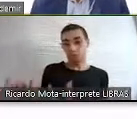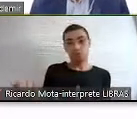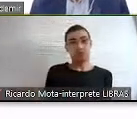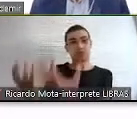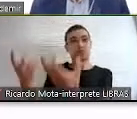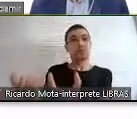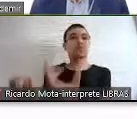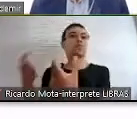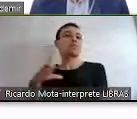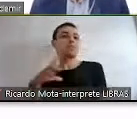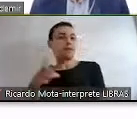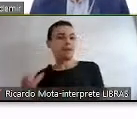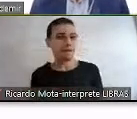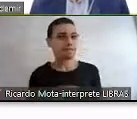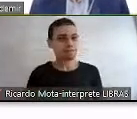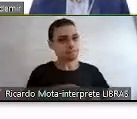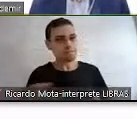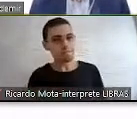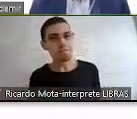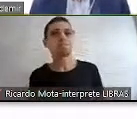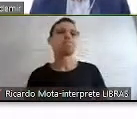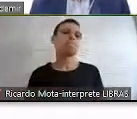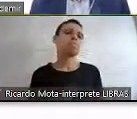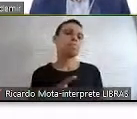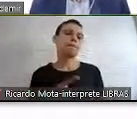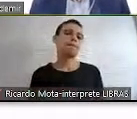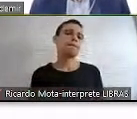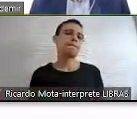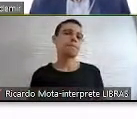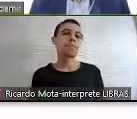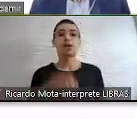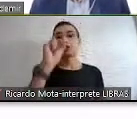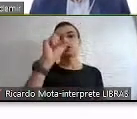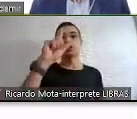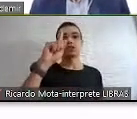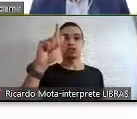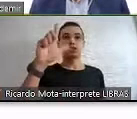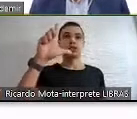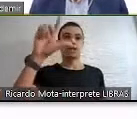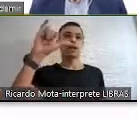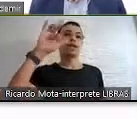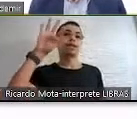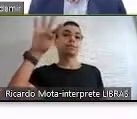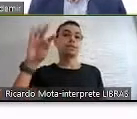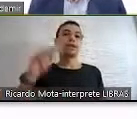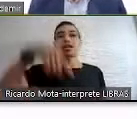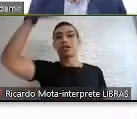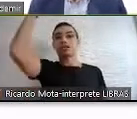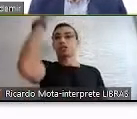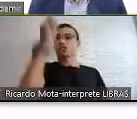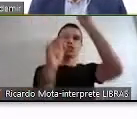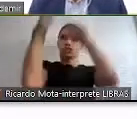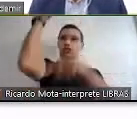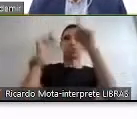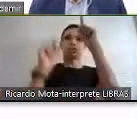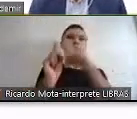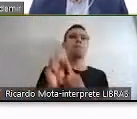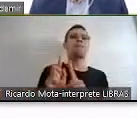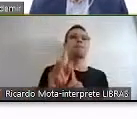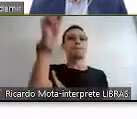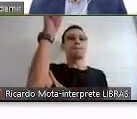caldeiras, central do GLP, que também é a questão do para-raios, importante prevenção das